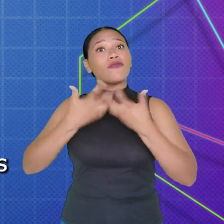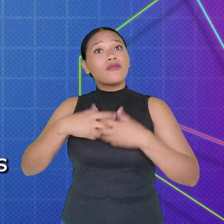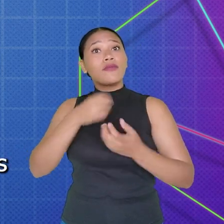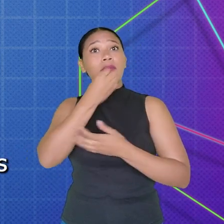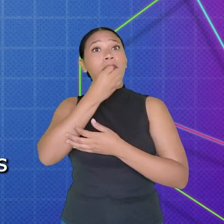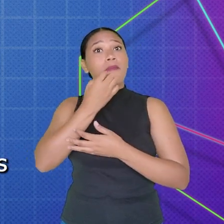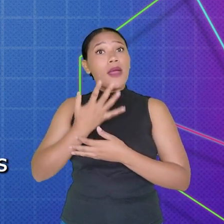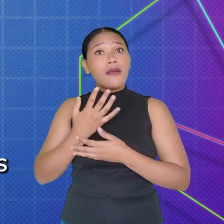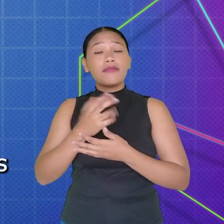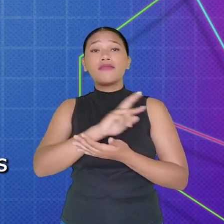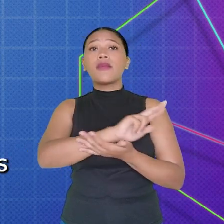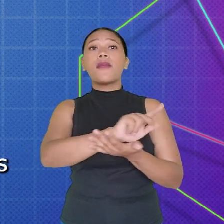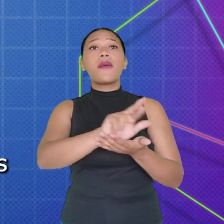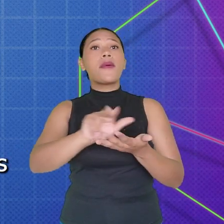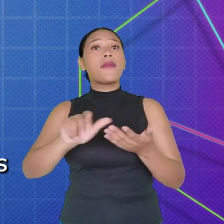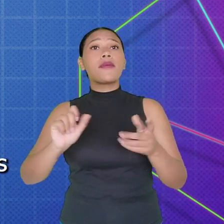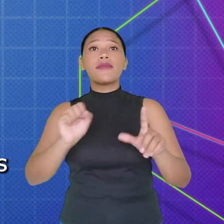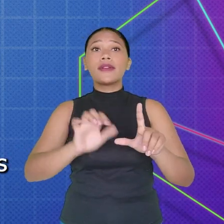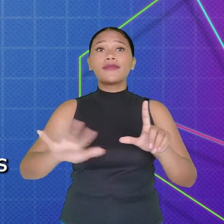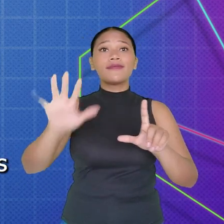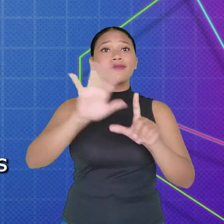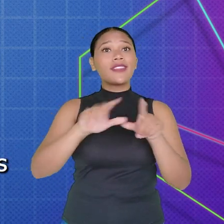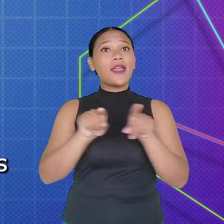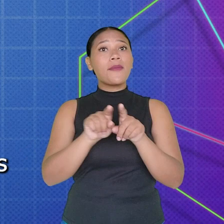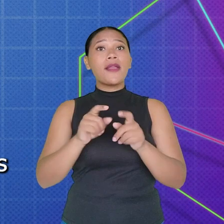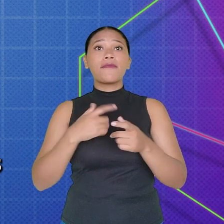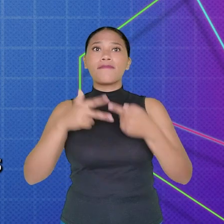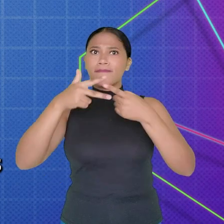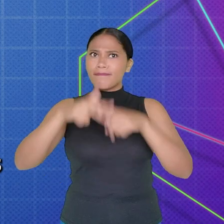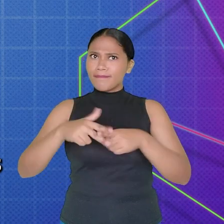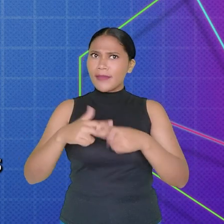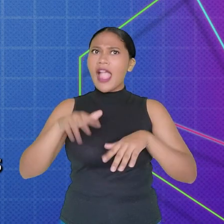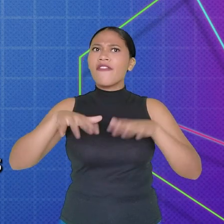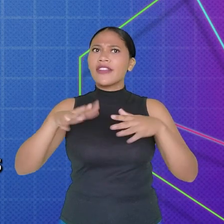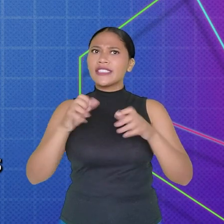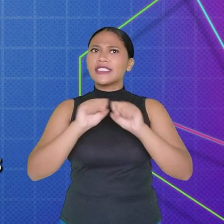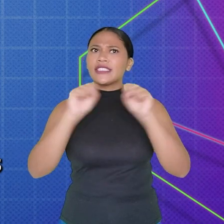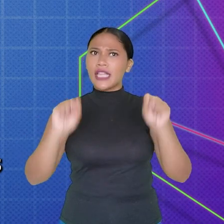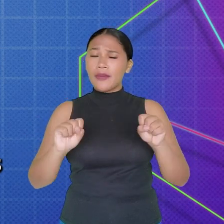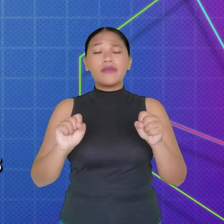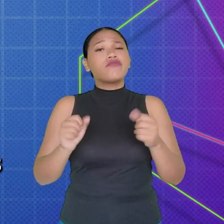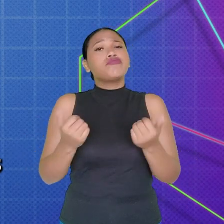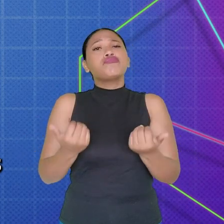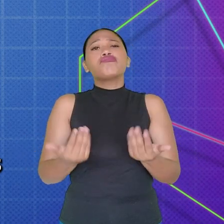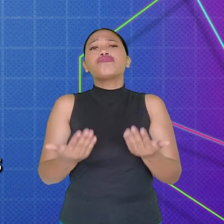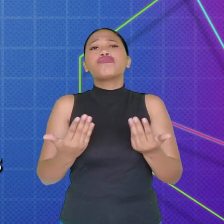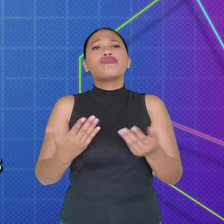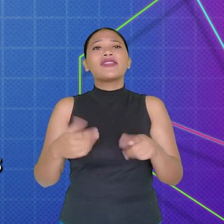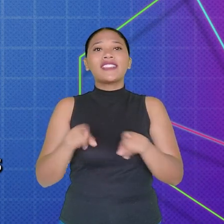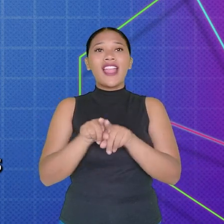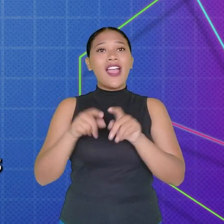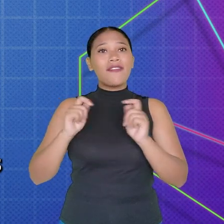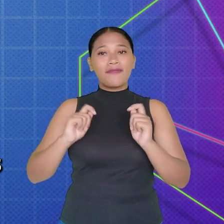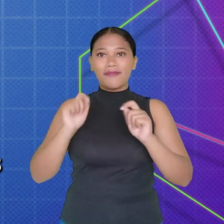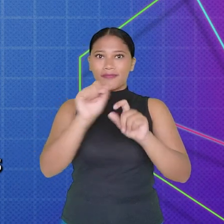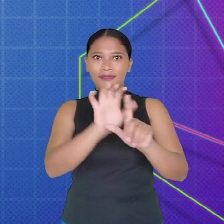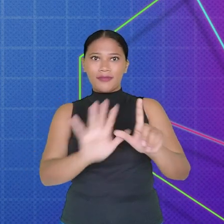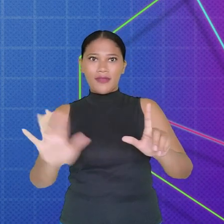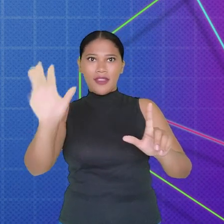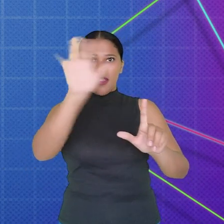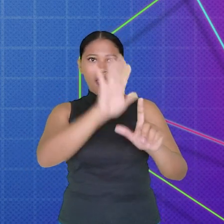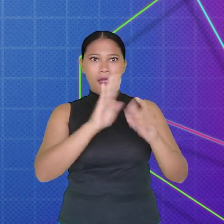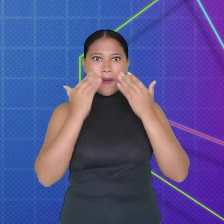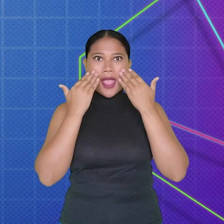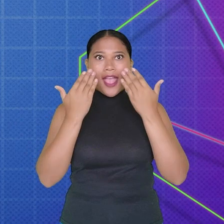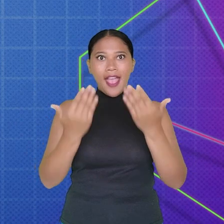ampla variedade de plataformas e configurações de sistema. Além disso, esses eventos podem ser usados para personalizar a interface do